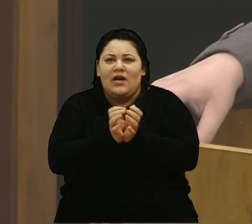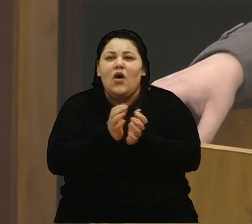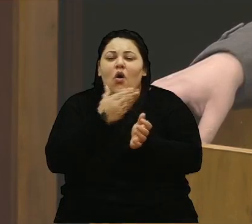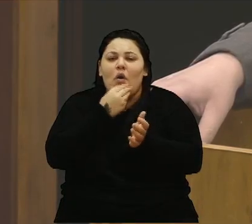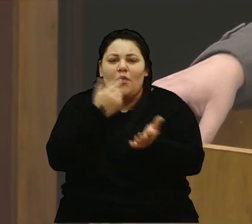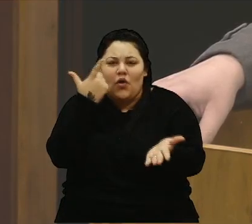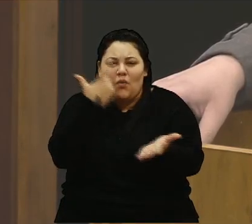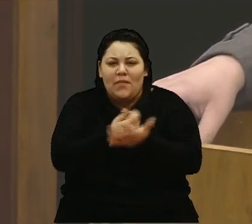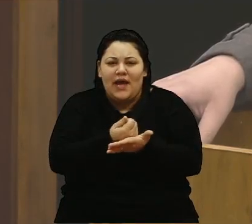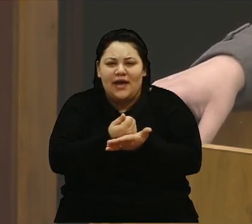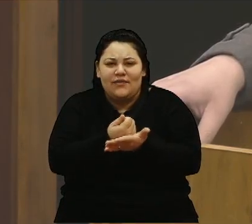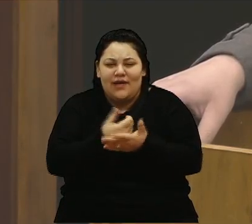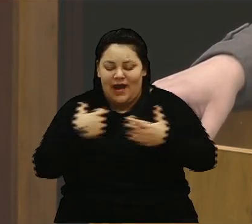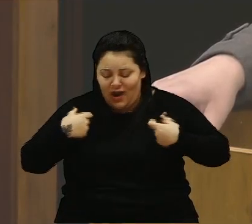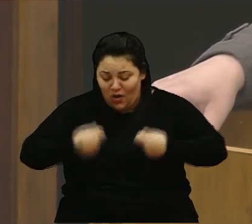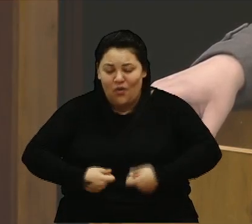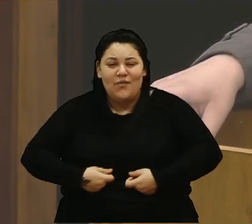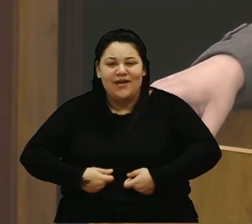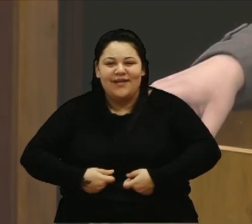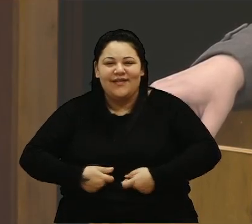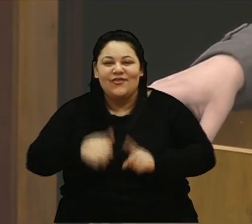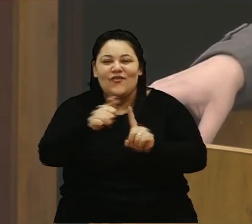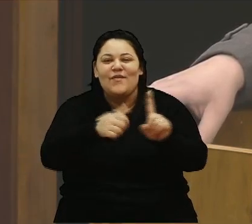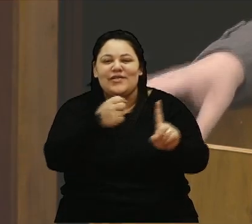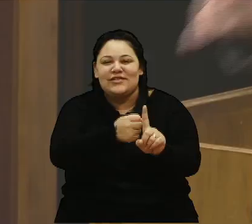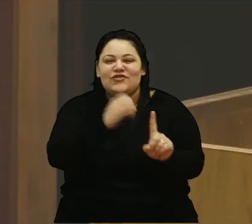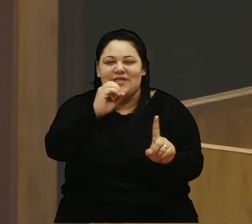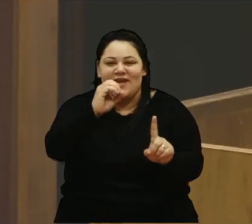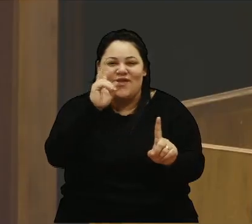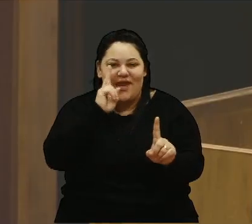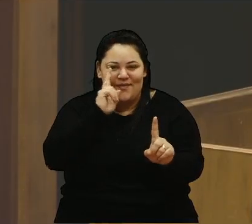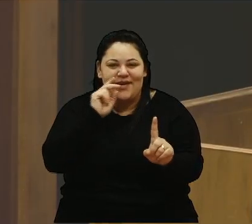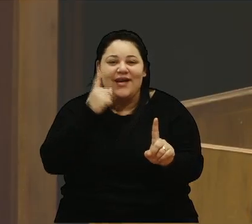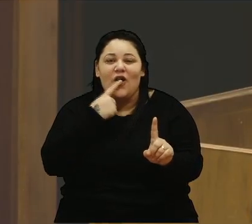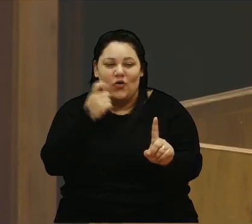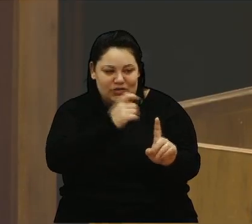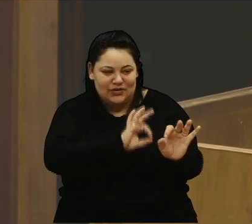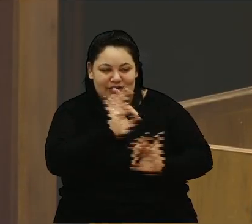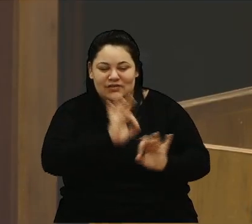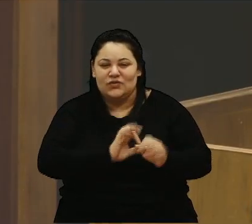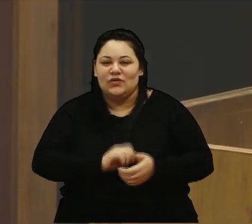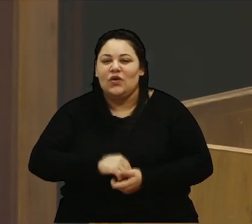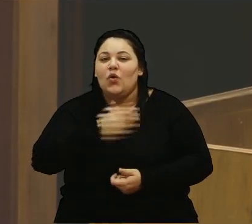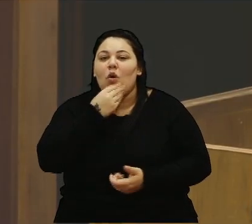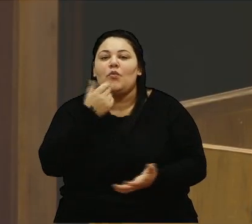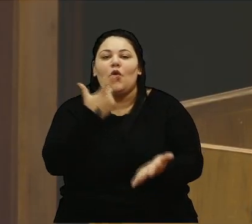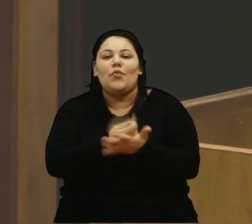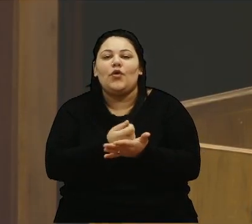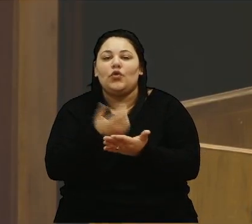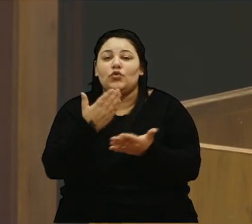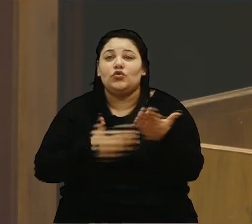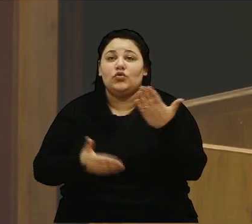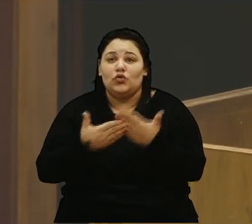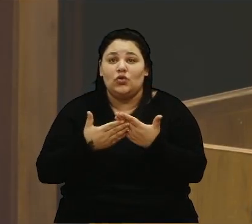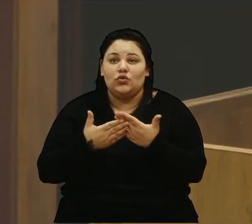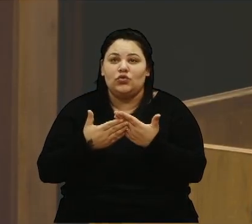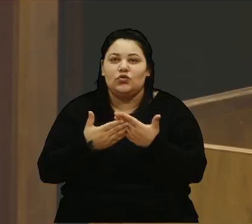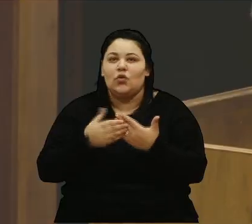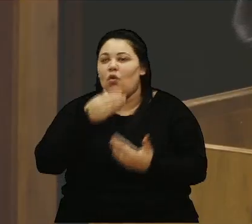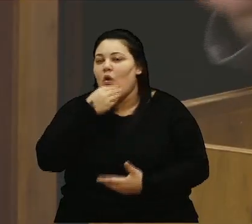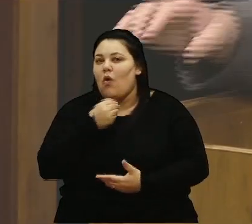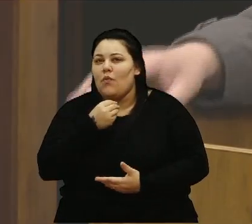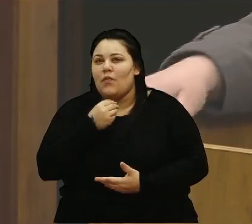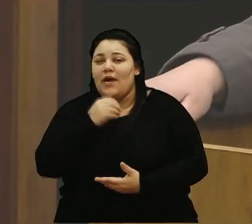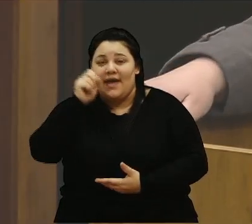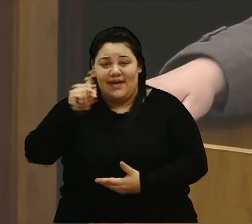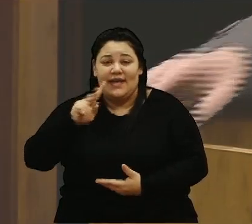foi organizada aqui pela vereadora Rose. Quantos homens compraram? Todos os homens dessa casa. E quem está em casa não está